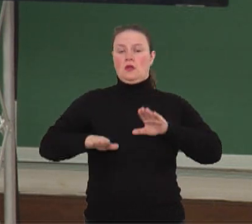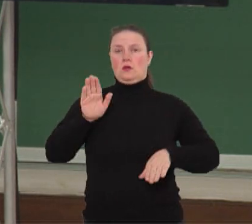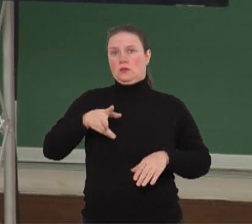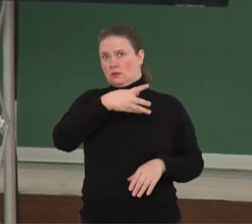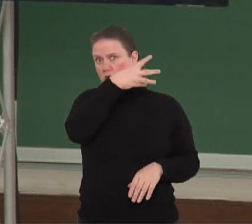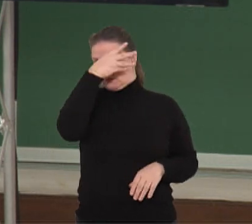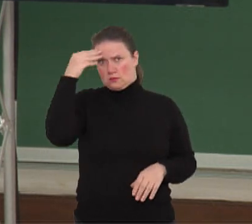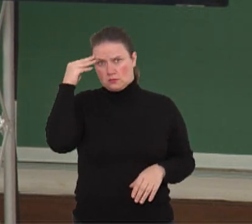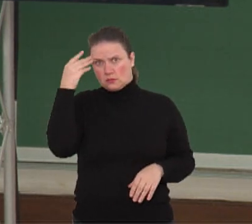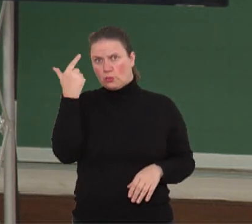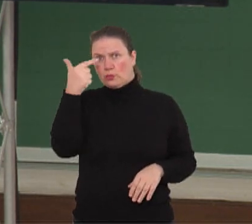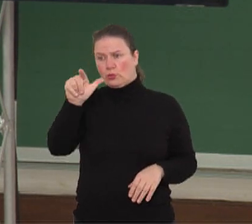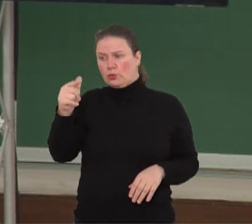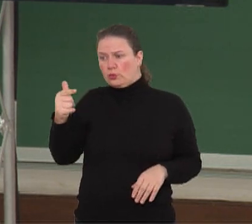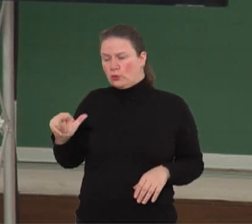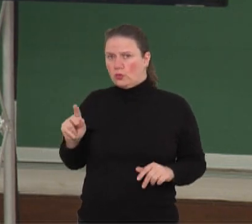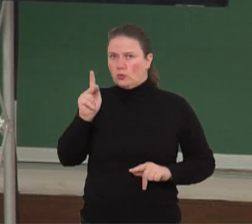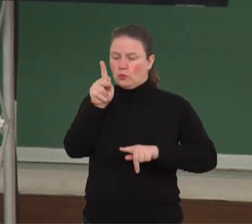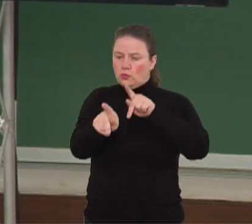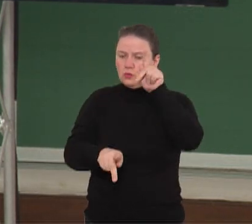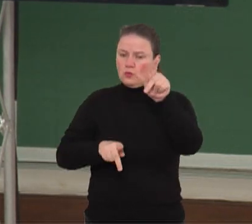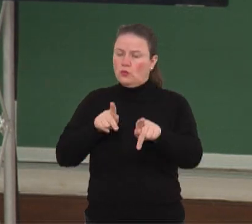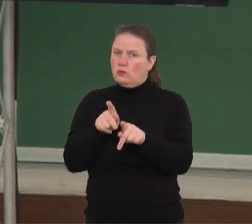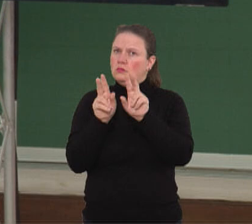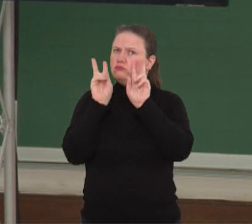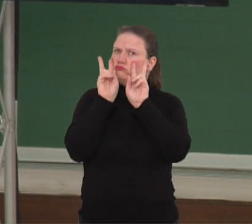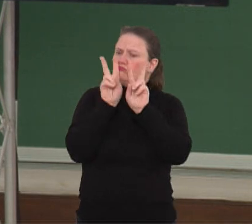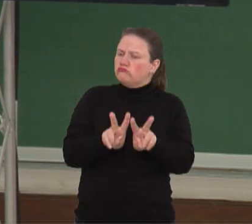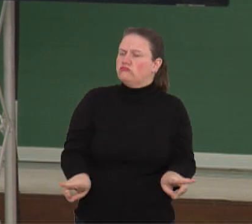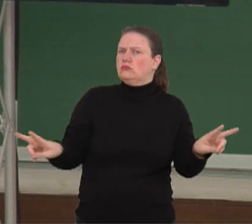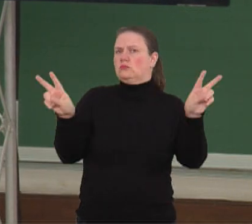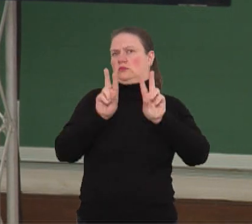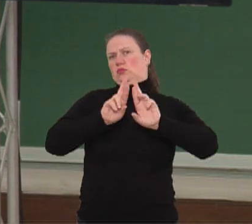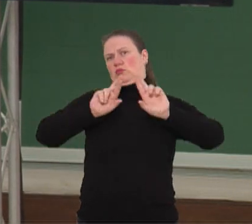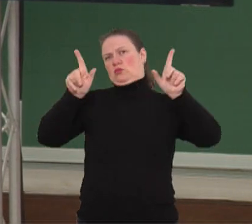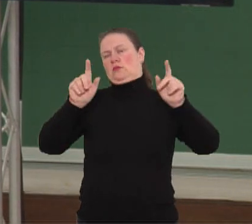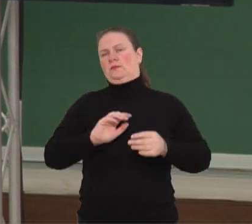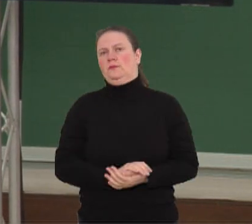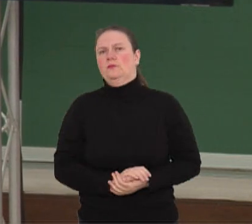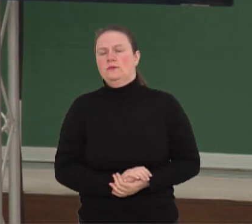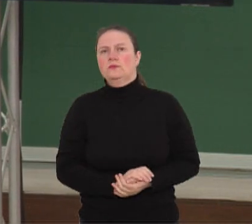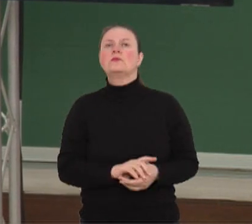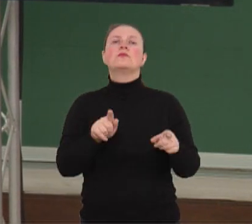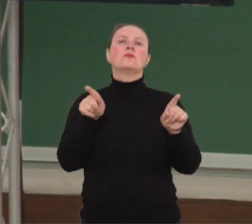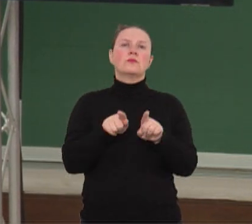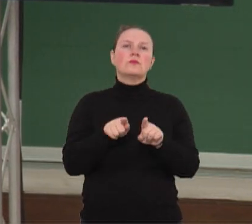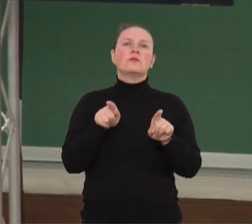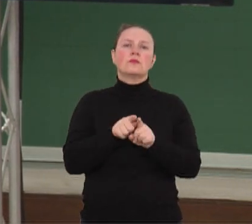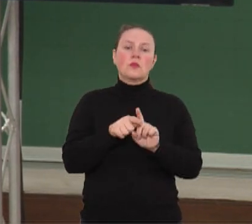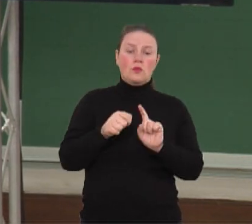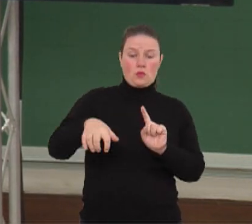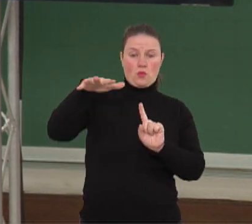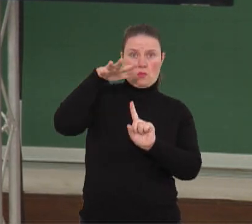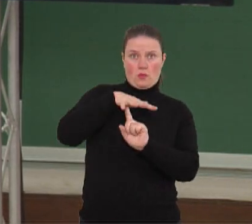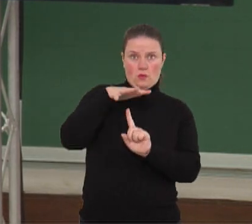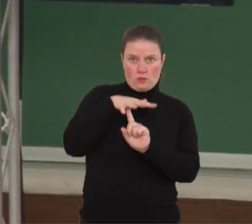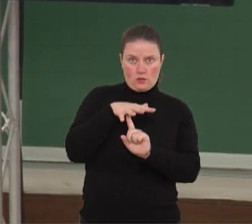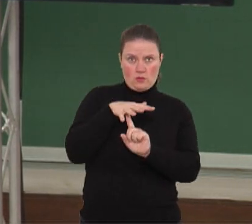outros povos têm uma visão diferente do mesmo céu. Referências cosmológicas no Paraná e no mundo.